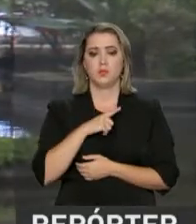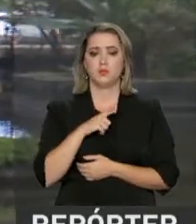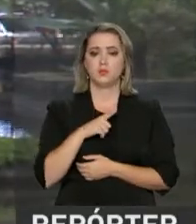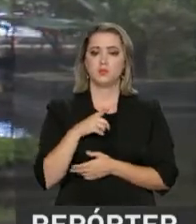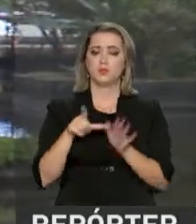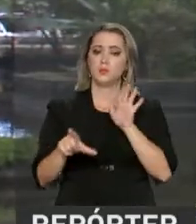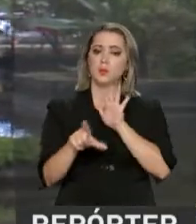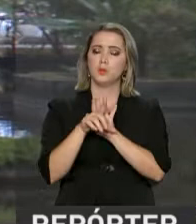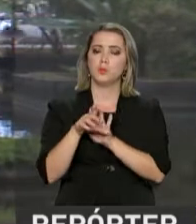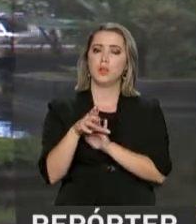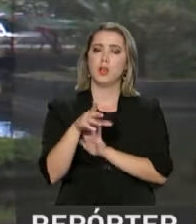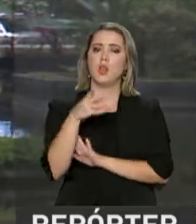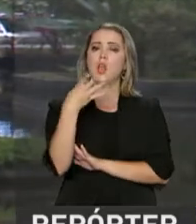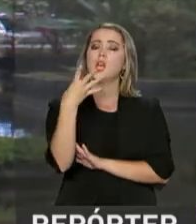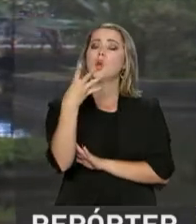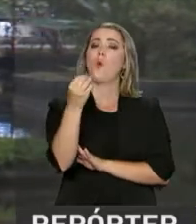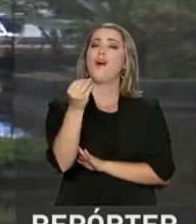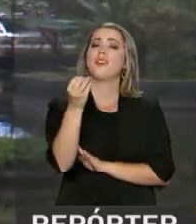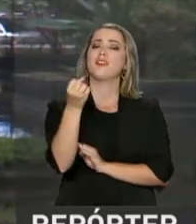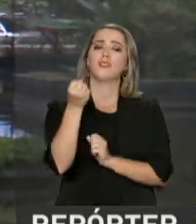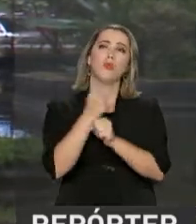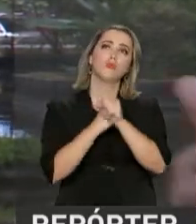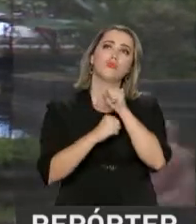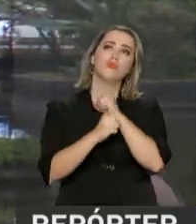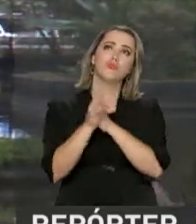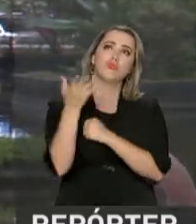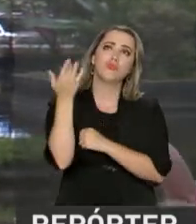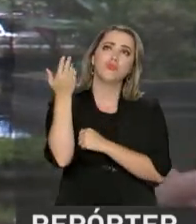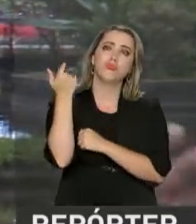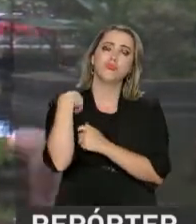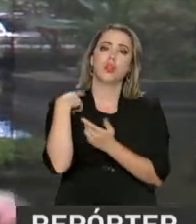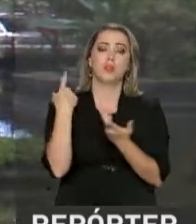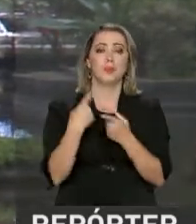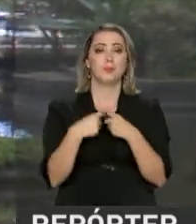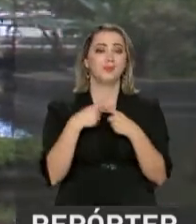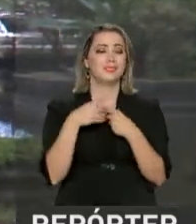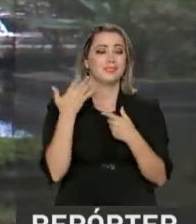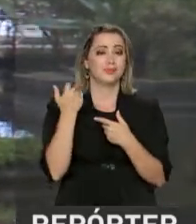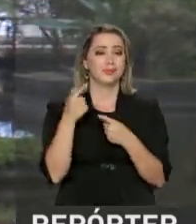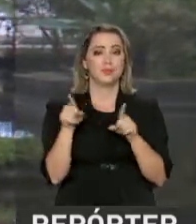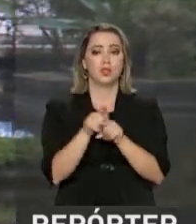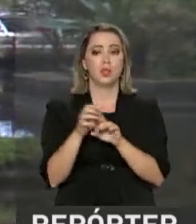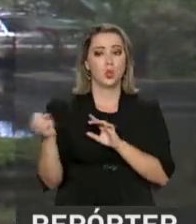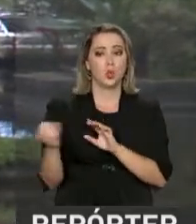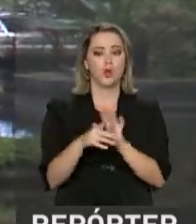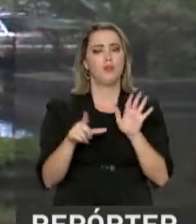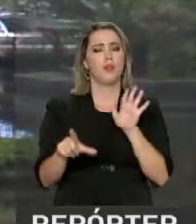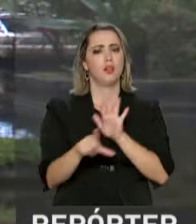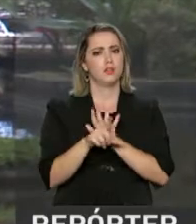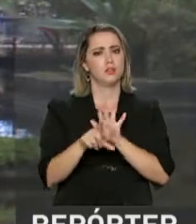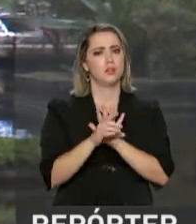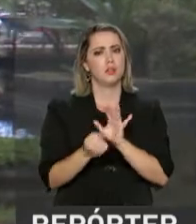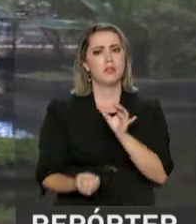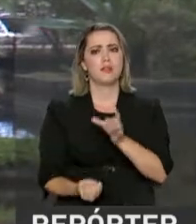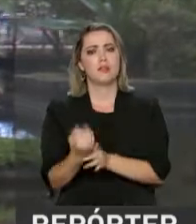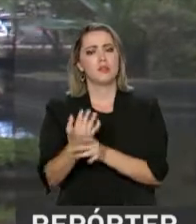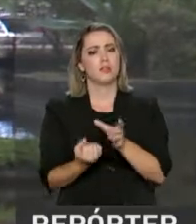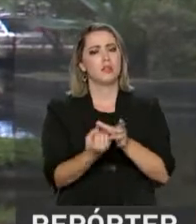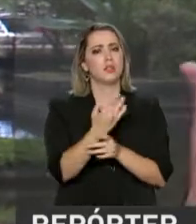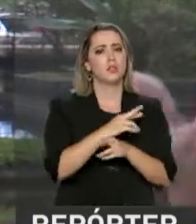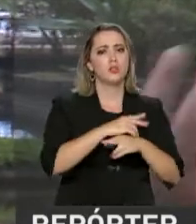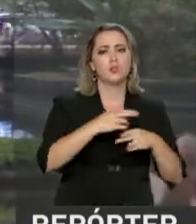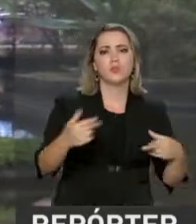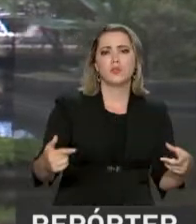40 nossa clt que em razão do tempo e da modernização das relações trabalhistas do surgimento de novos